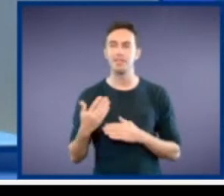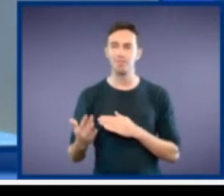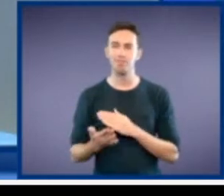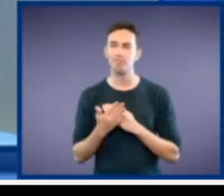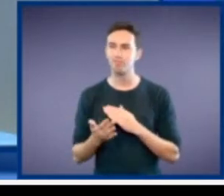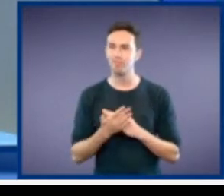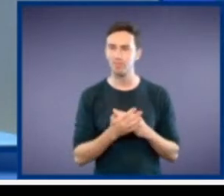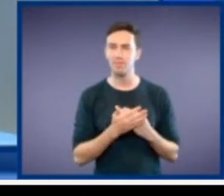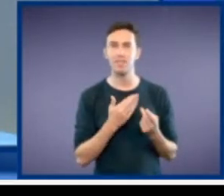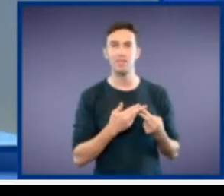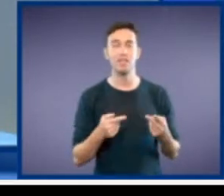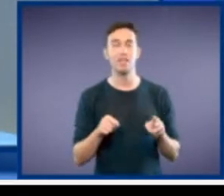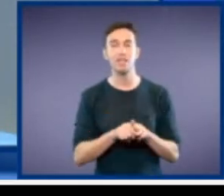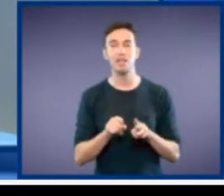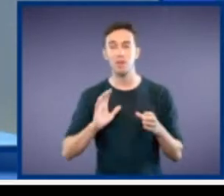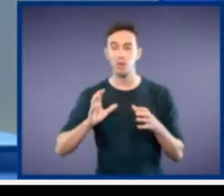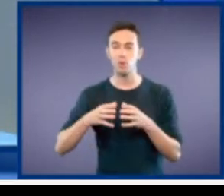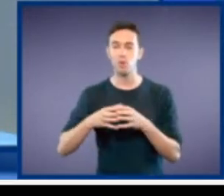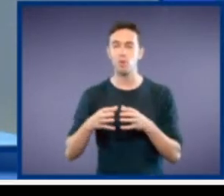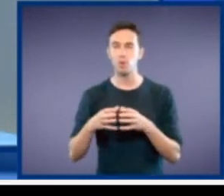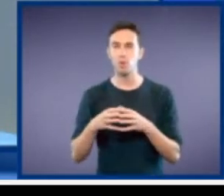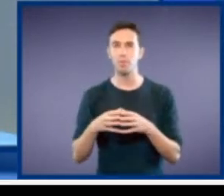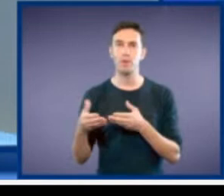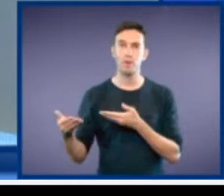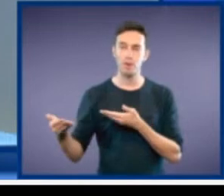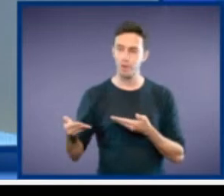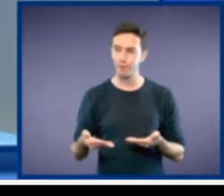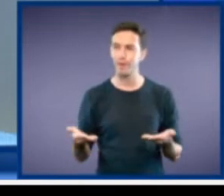assistiu, e a equipe que eu convido, por favor,